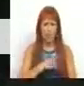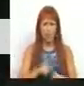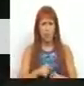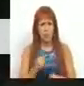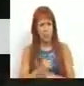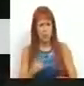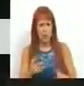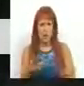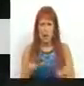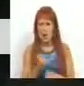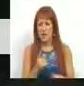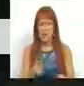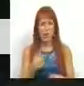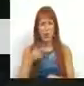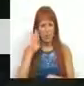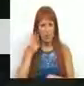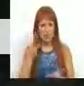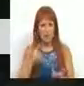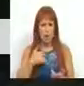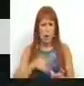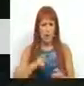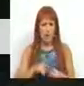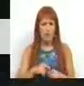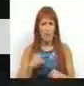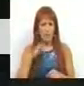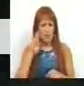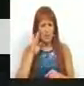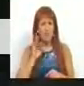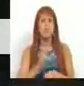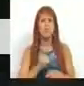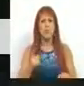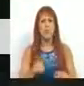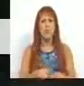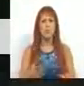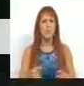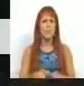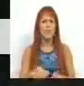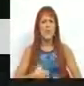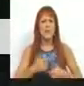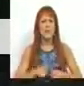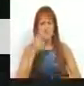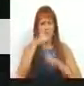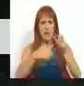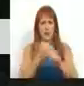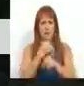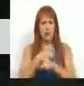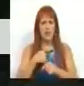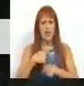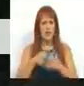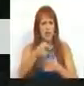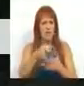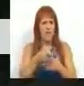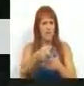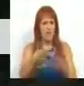uma razão. É essa razão que eu gostava de conhecer, porque significa isto que os trabalhadores irão